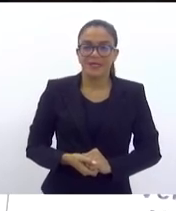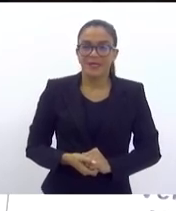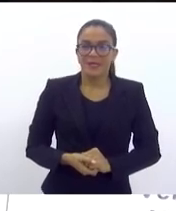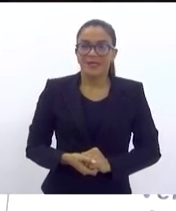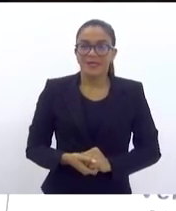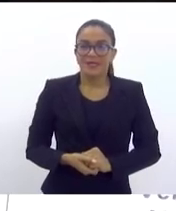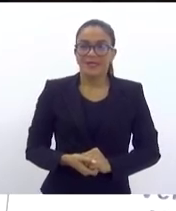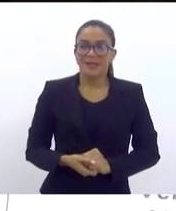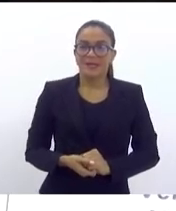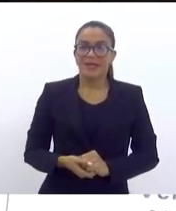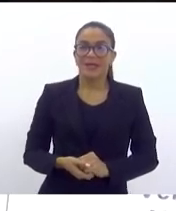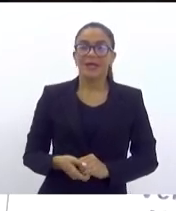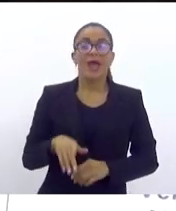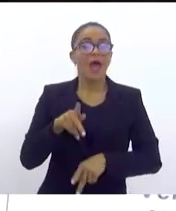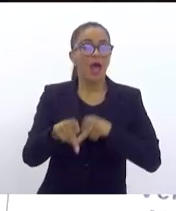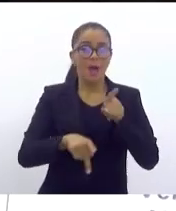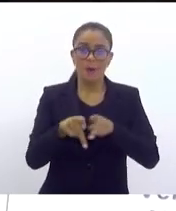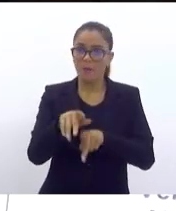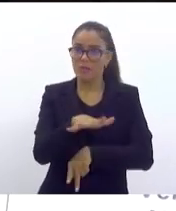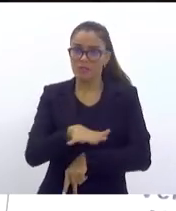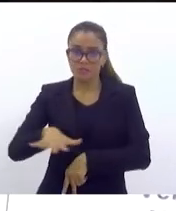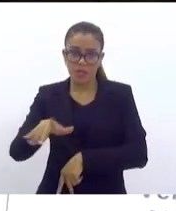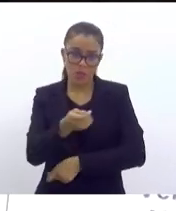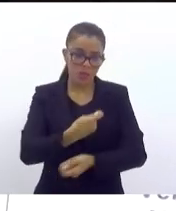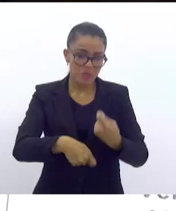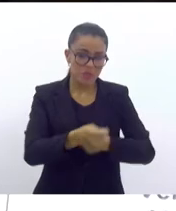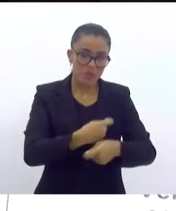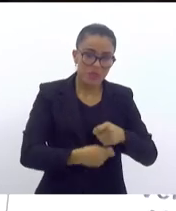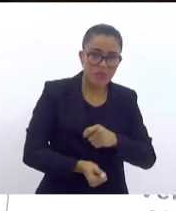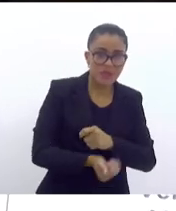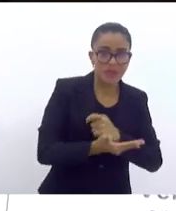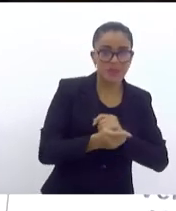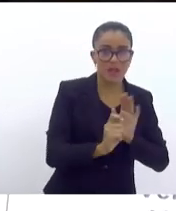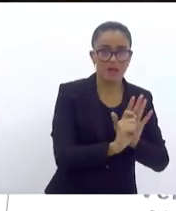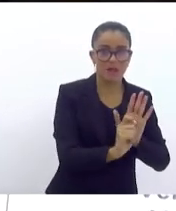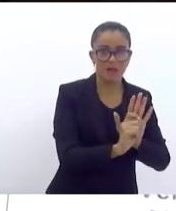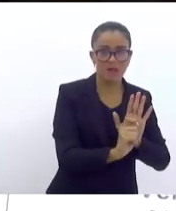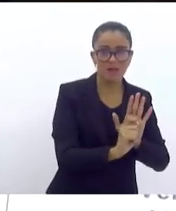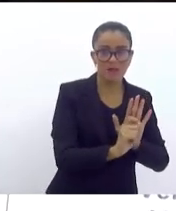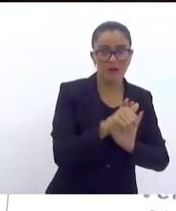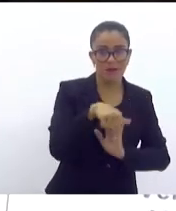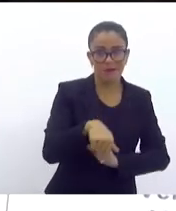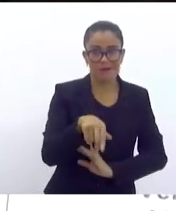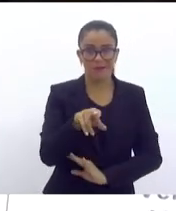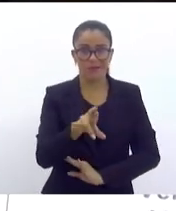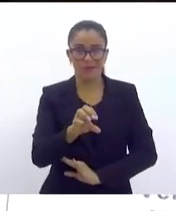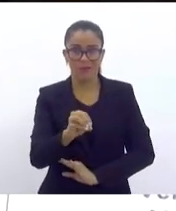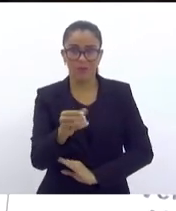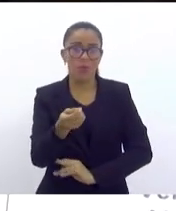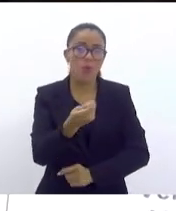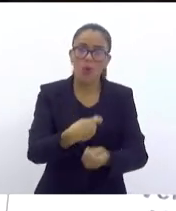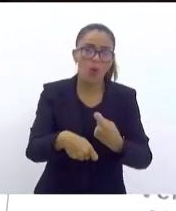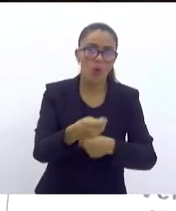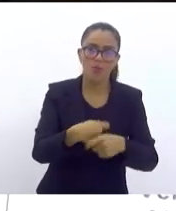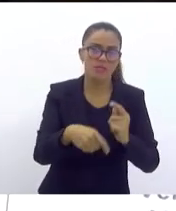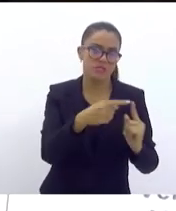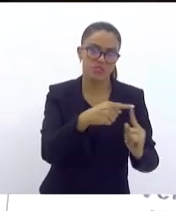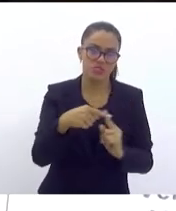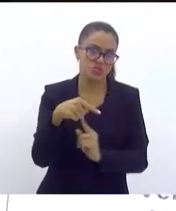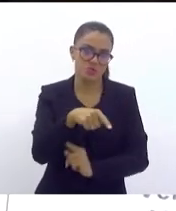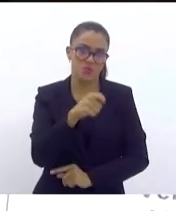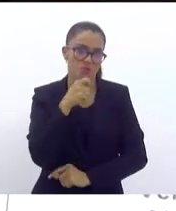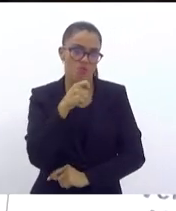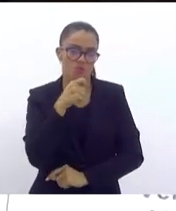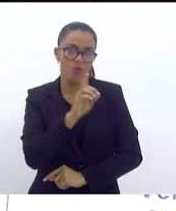pela população da maneira geral o tráfico de drogas aqui não não não não comercializa esse tipo de entorpecente ainda